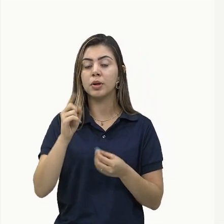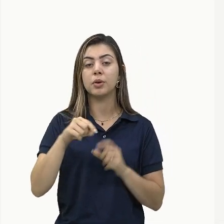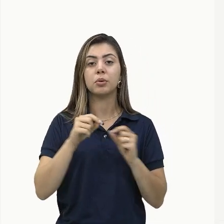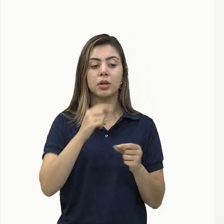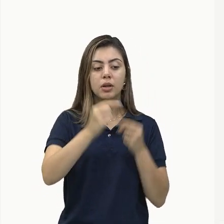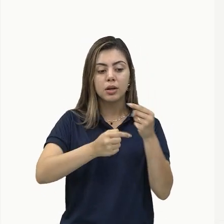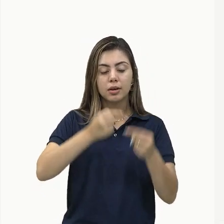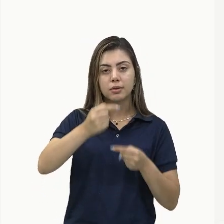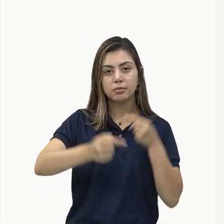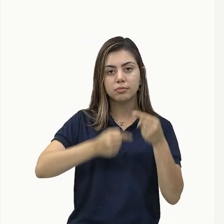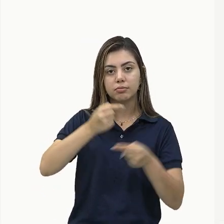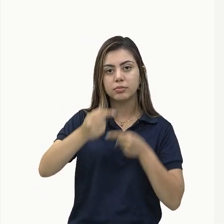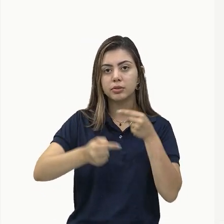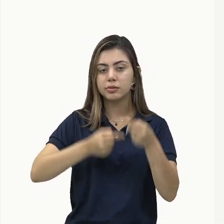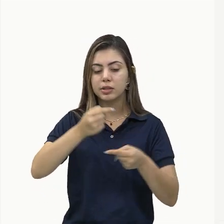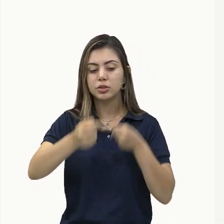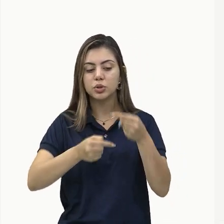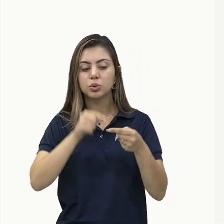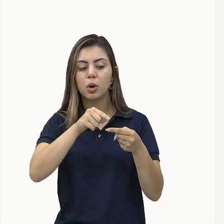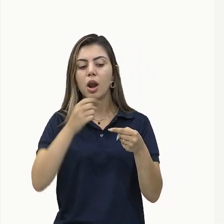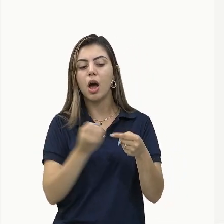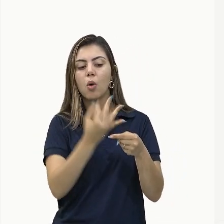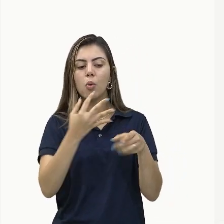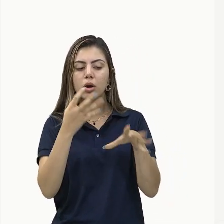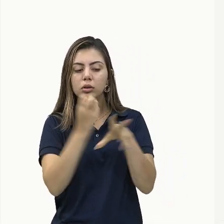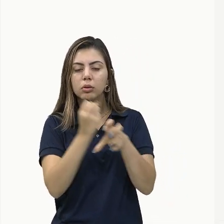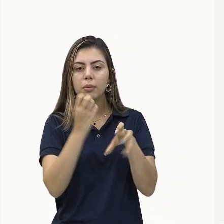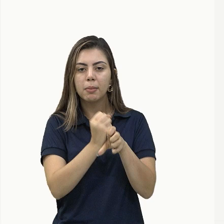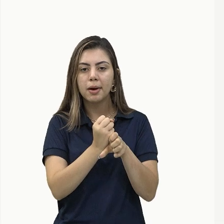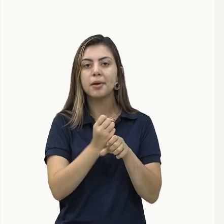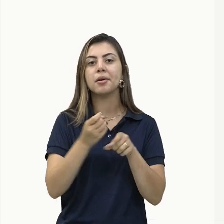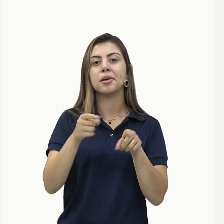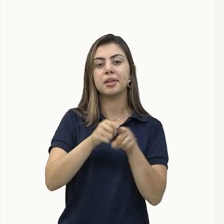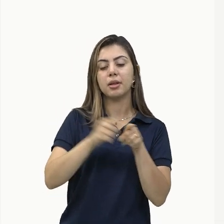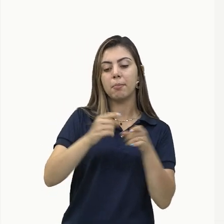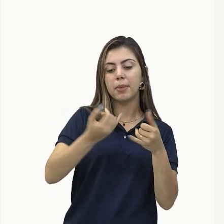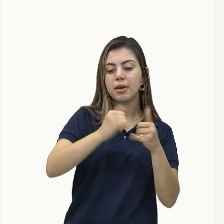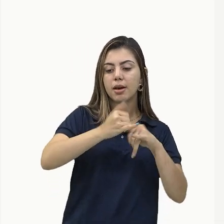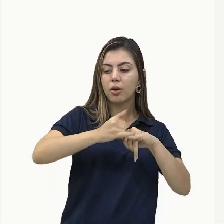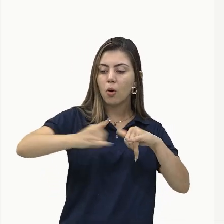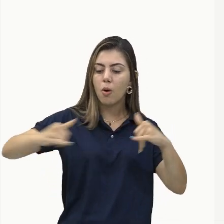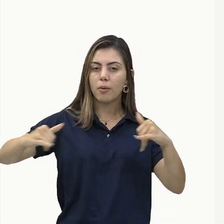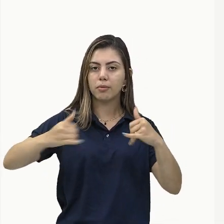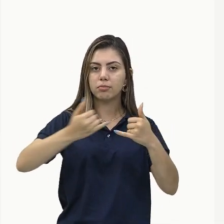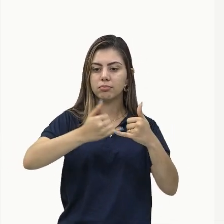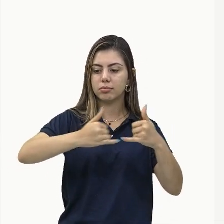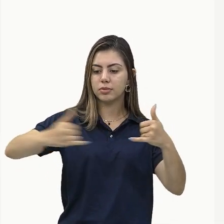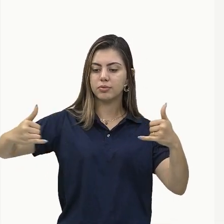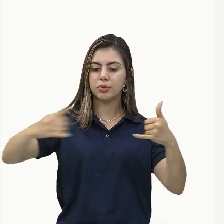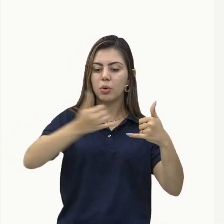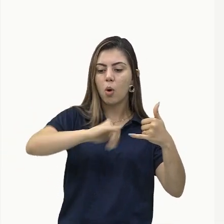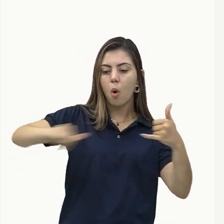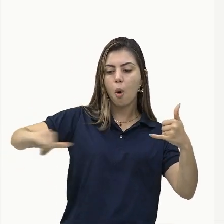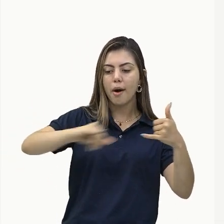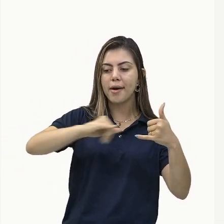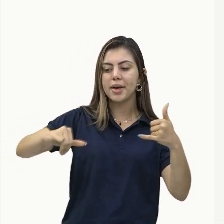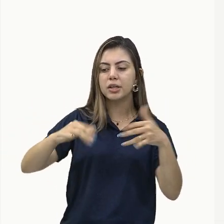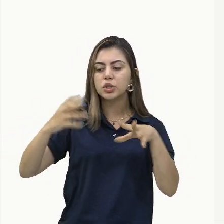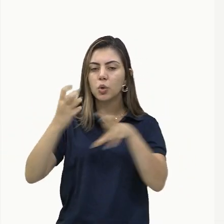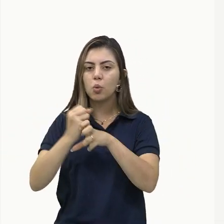resistor, pela intensidade da corrente que passa por ele, elevada ao quadrado, tá